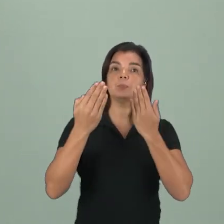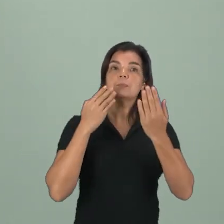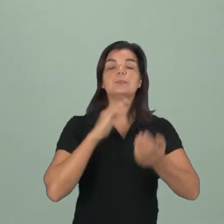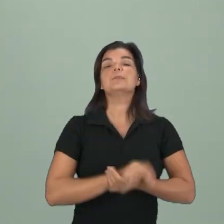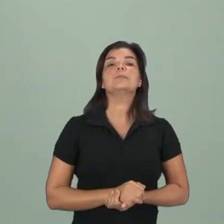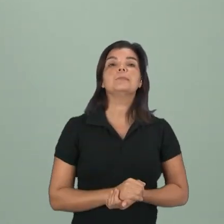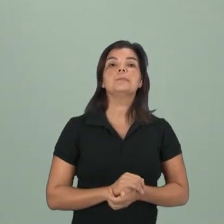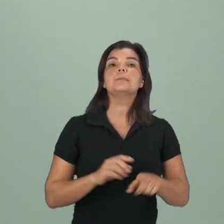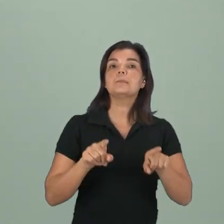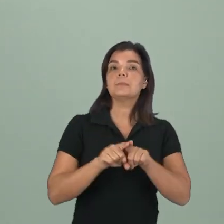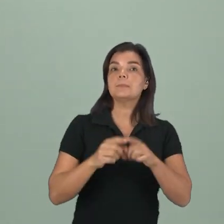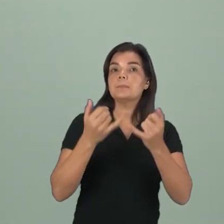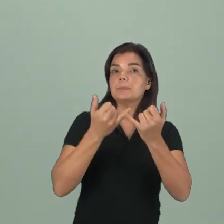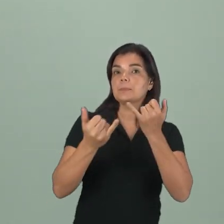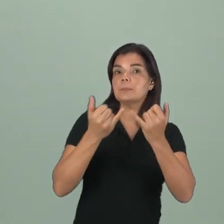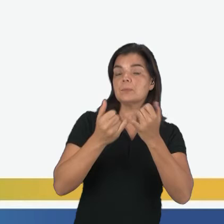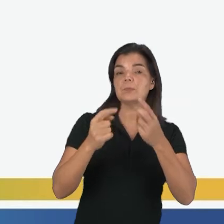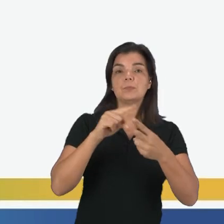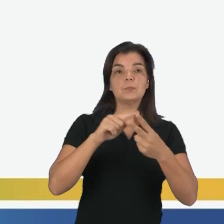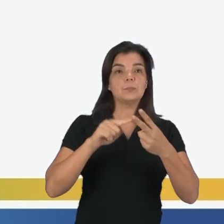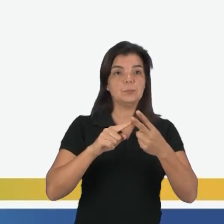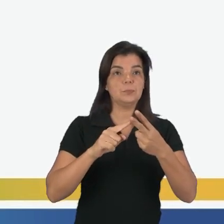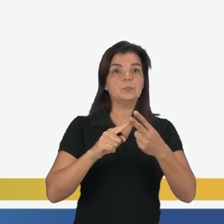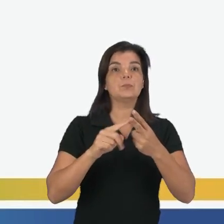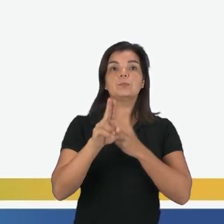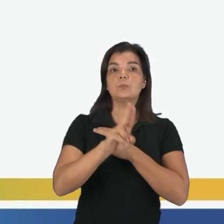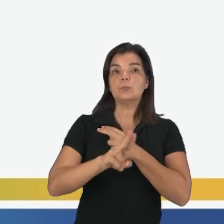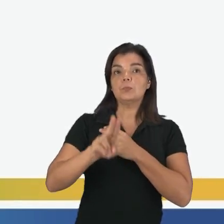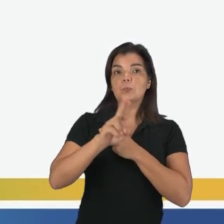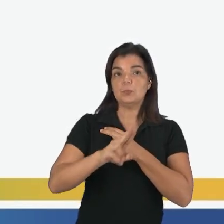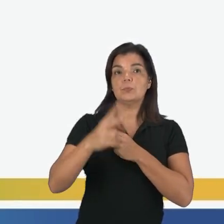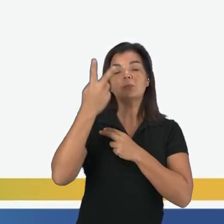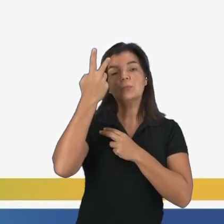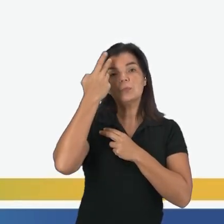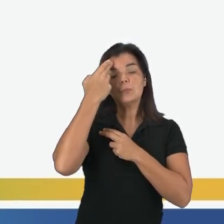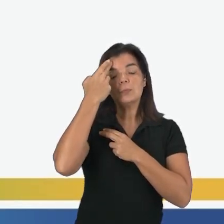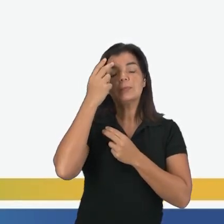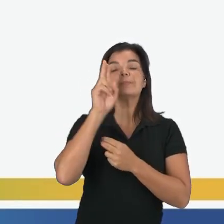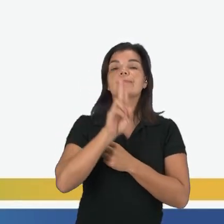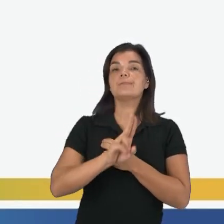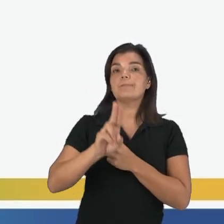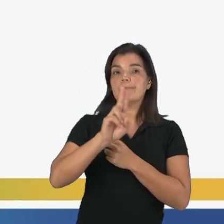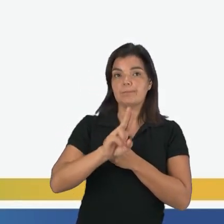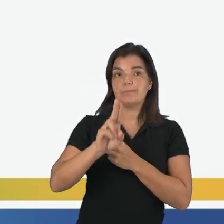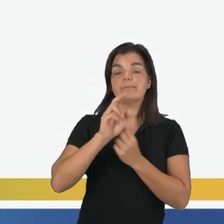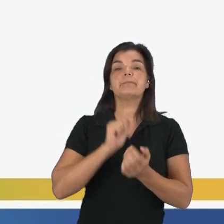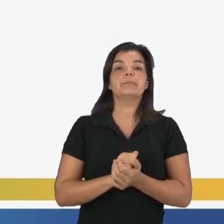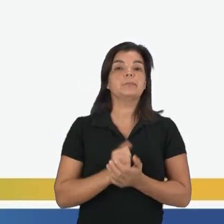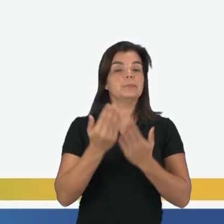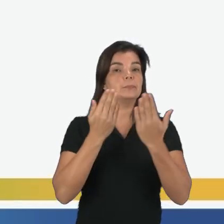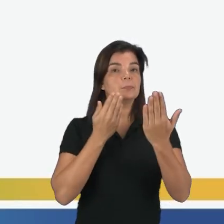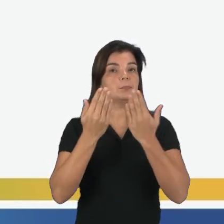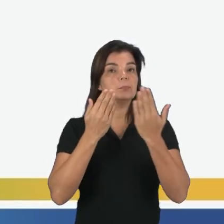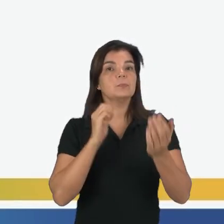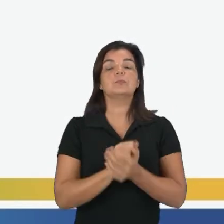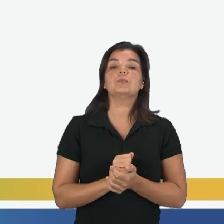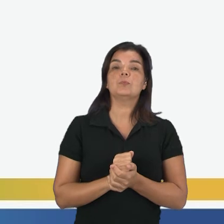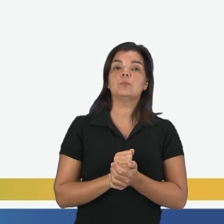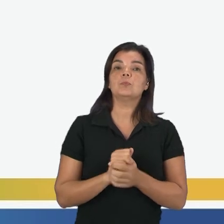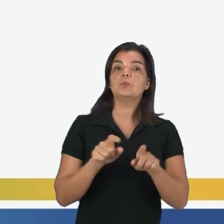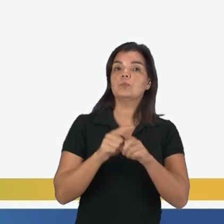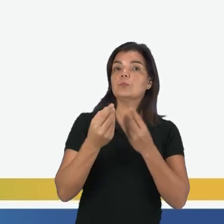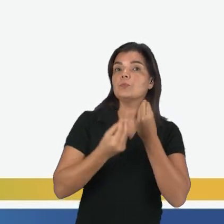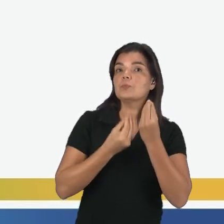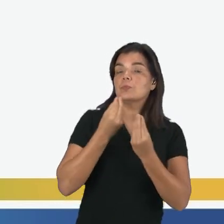comparação. Baseia-se na semelhança entre dois elementos. Aí você vai sempre utilizar um termo que compara.